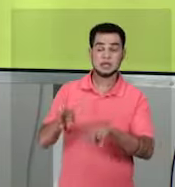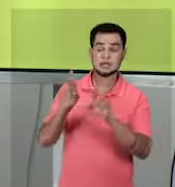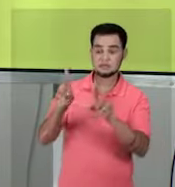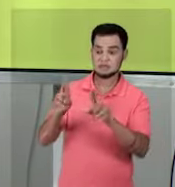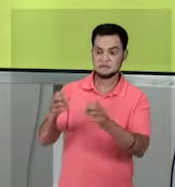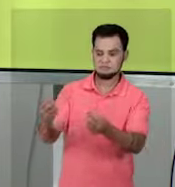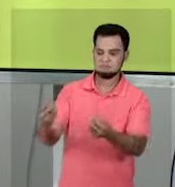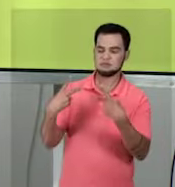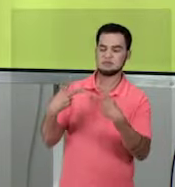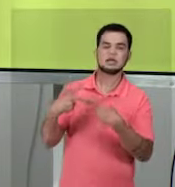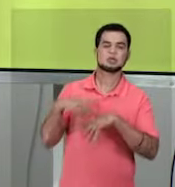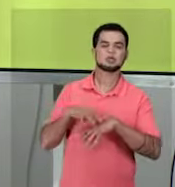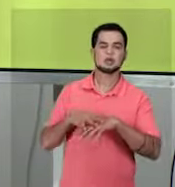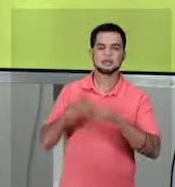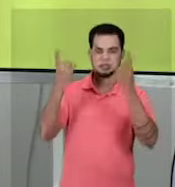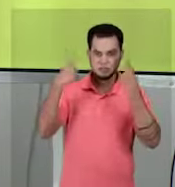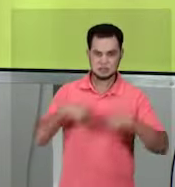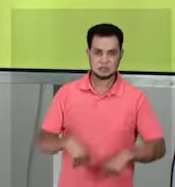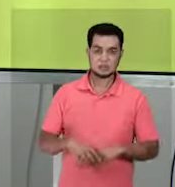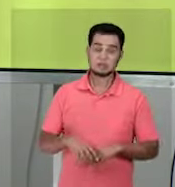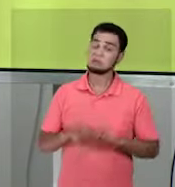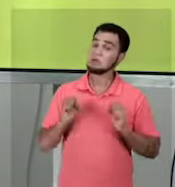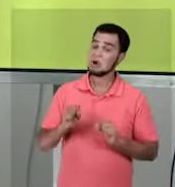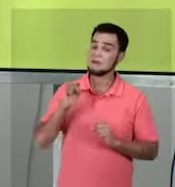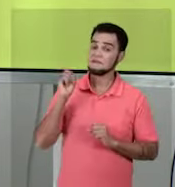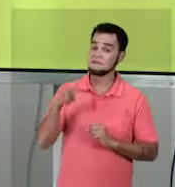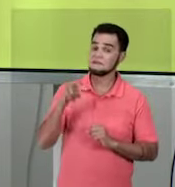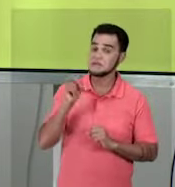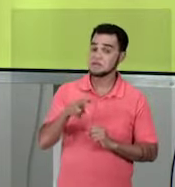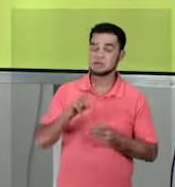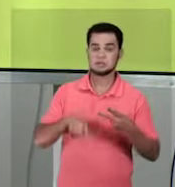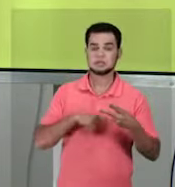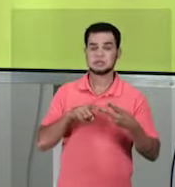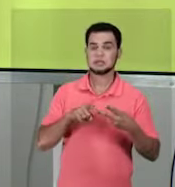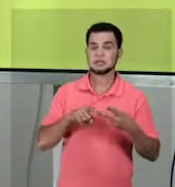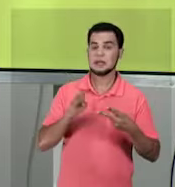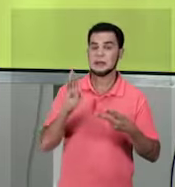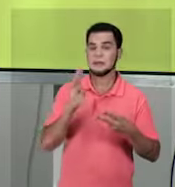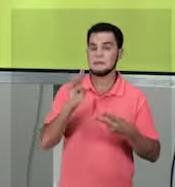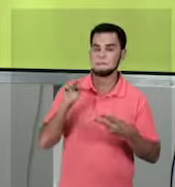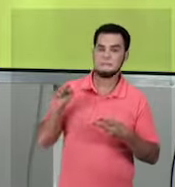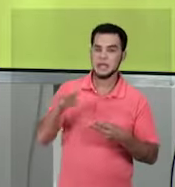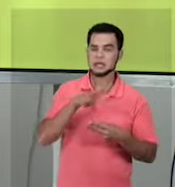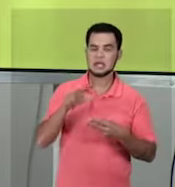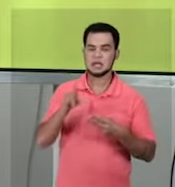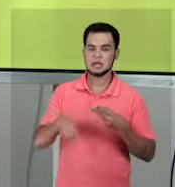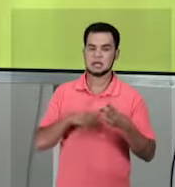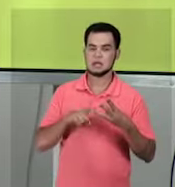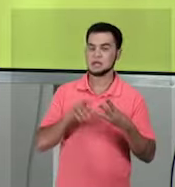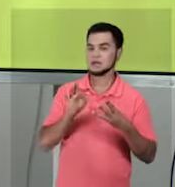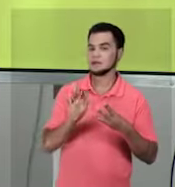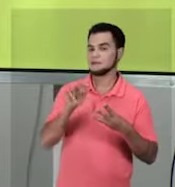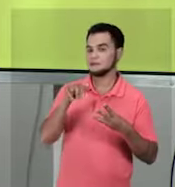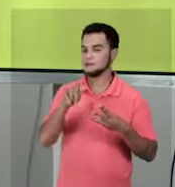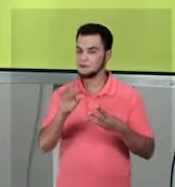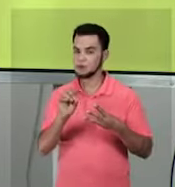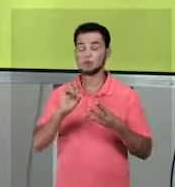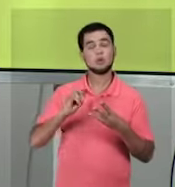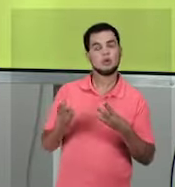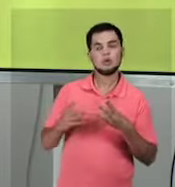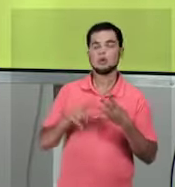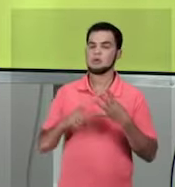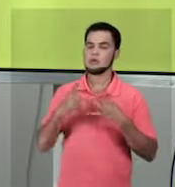em nosso organismo. Ele pode ser vírus, ele pode ser bactéria, ele pode ser um fungo ou protozoário. Então, esses